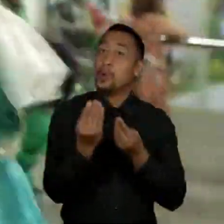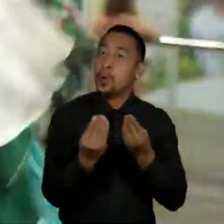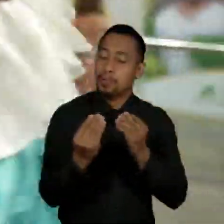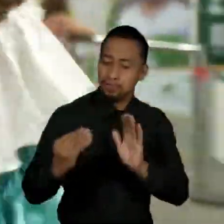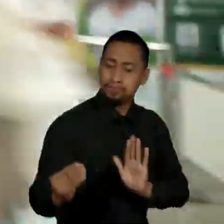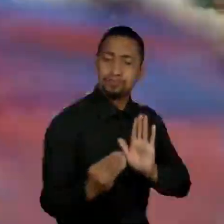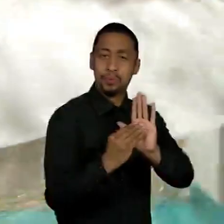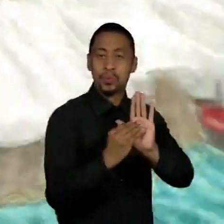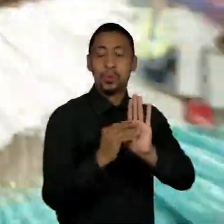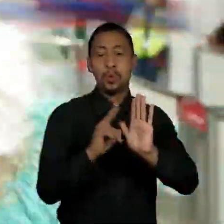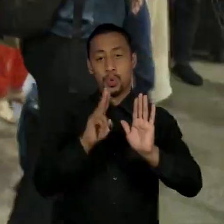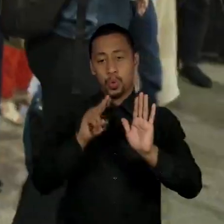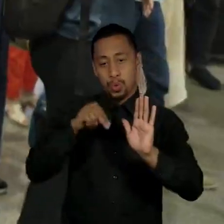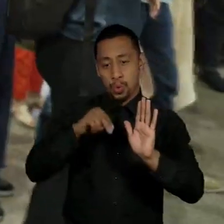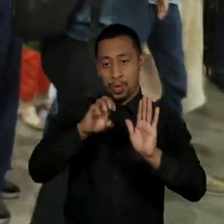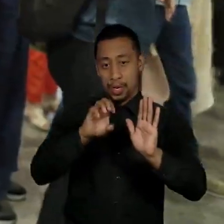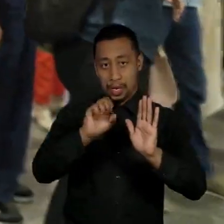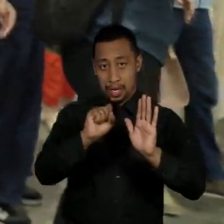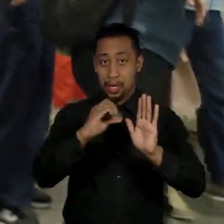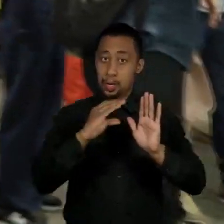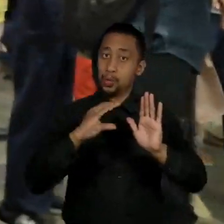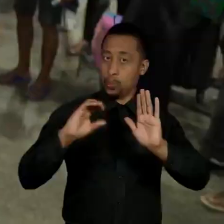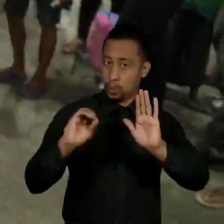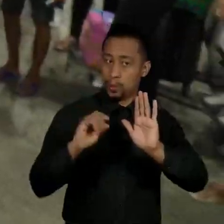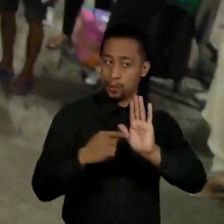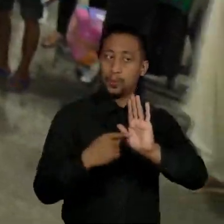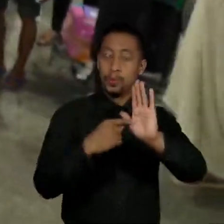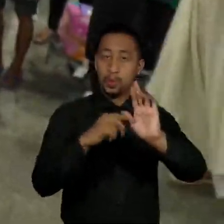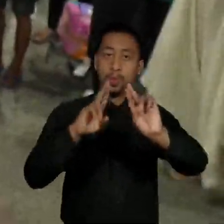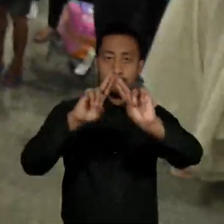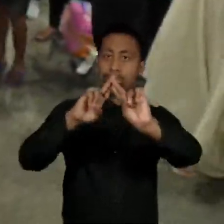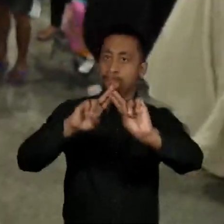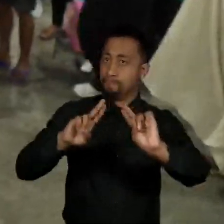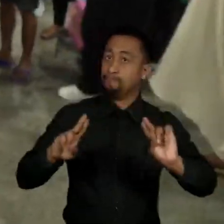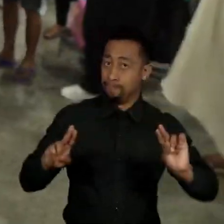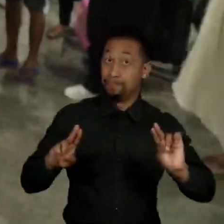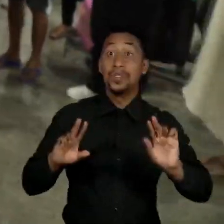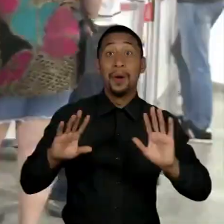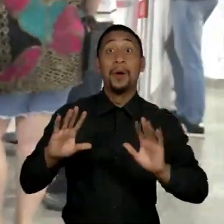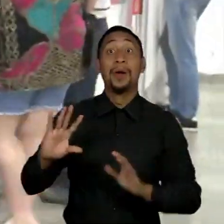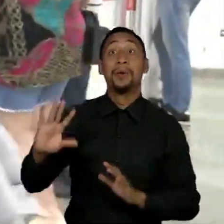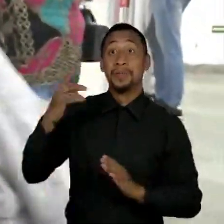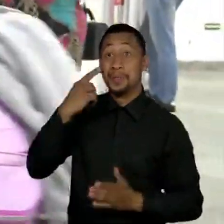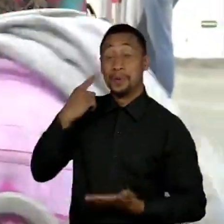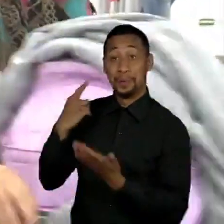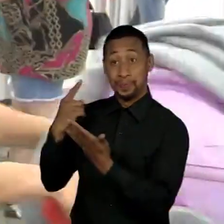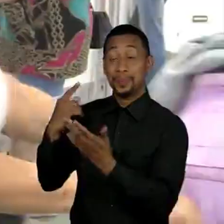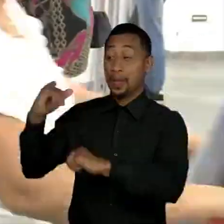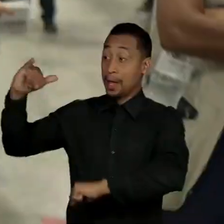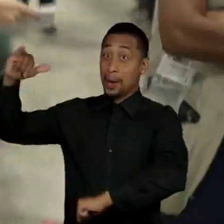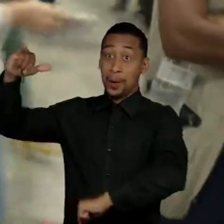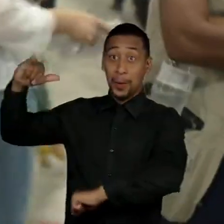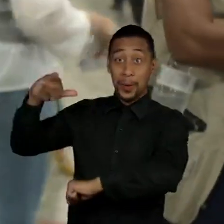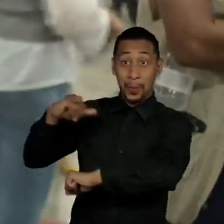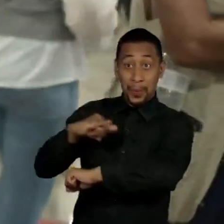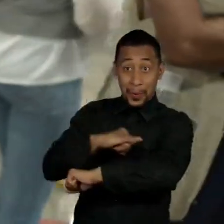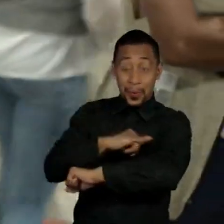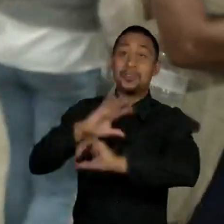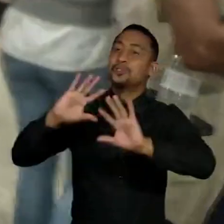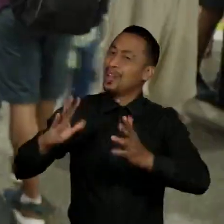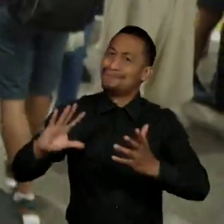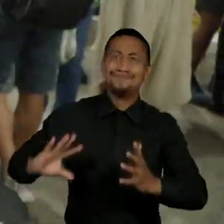É este personagem ilustre que recebe os turistas já no aeroporto. A expectativa é de que cerca de 200 mil